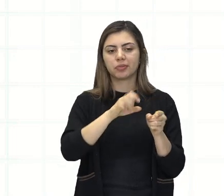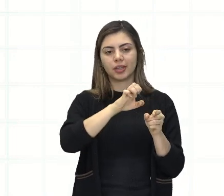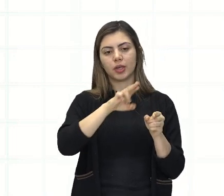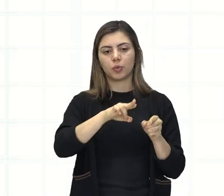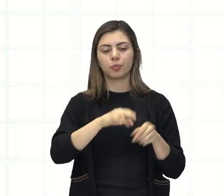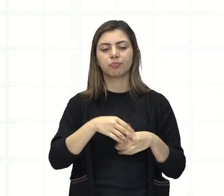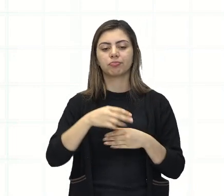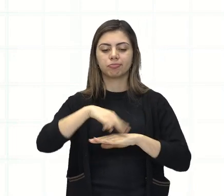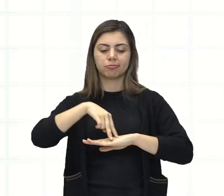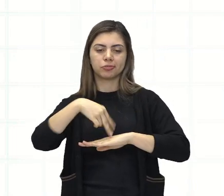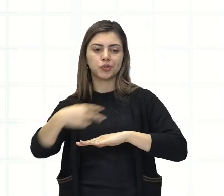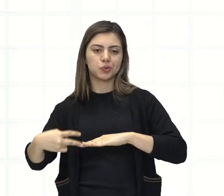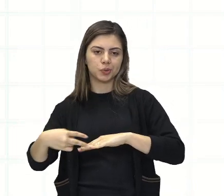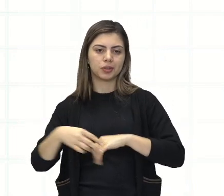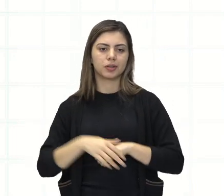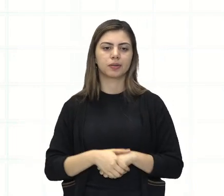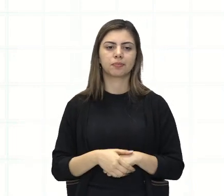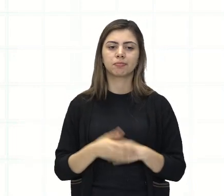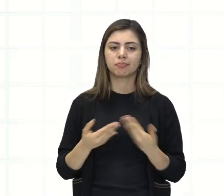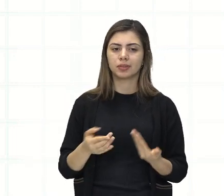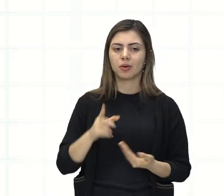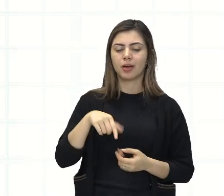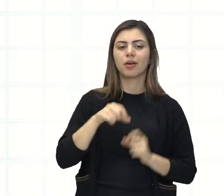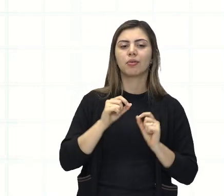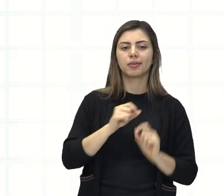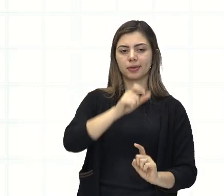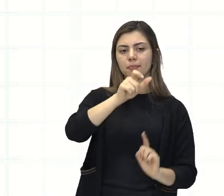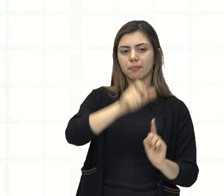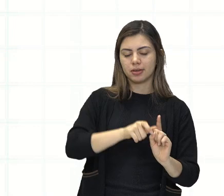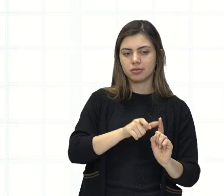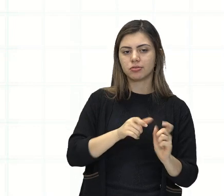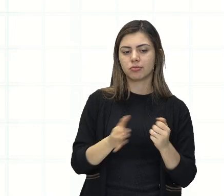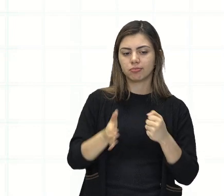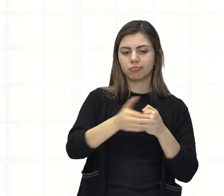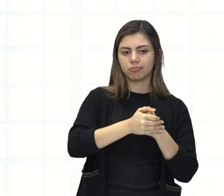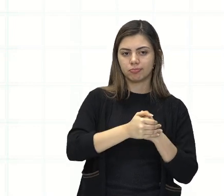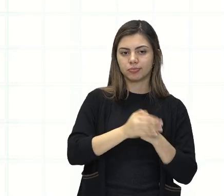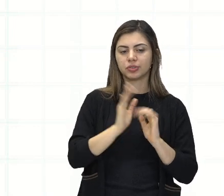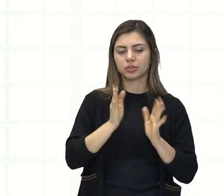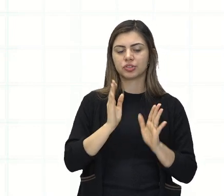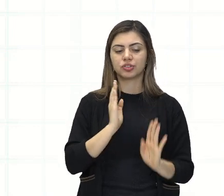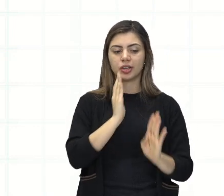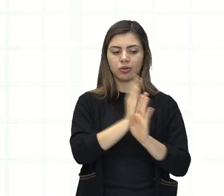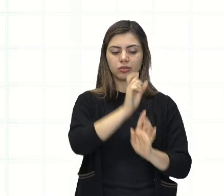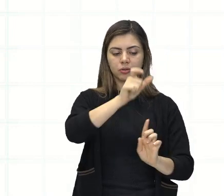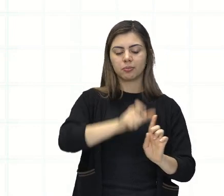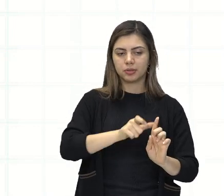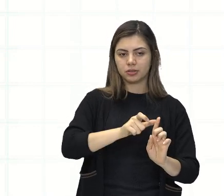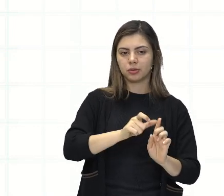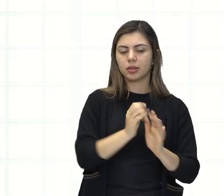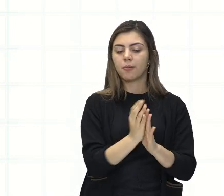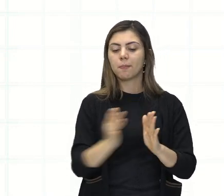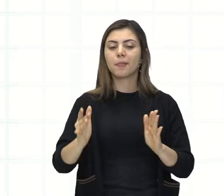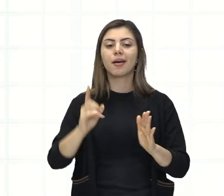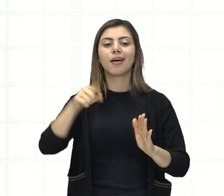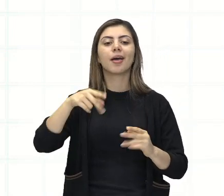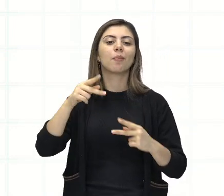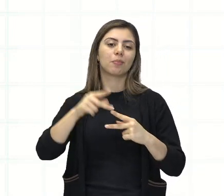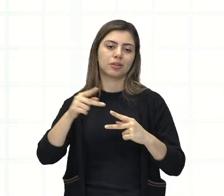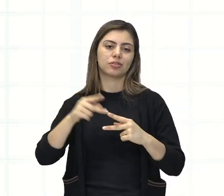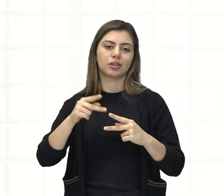Escorreguei. Pronto. Aqui é o sujeito oculto. Encontramos o sujeito que sobrou o nosso